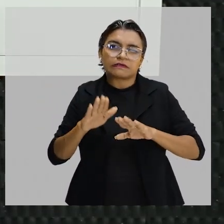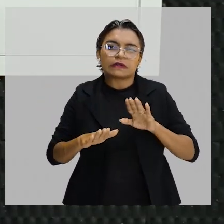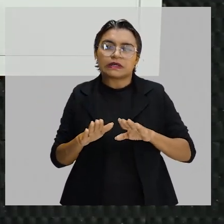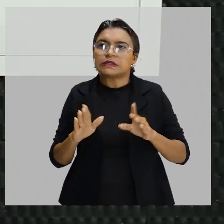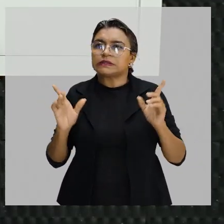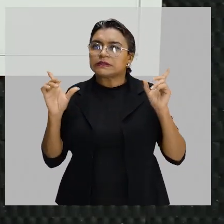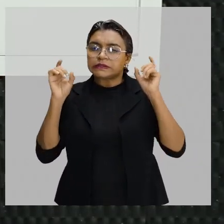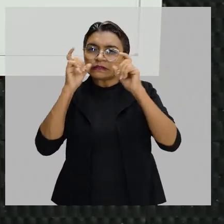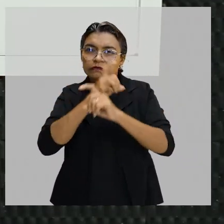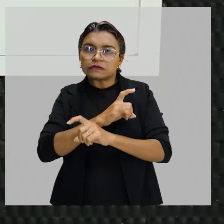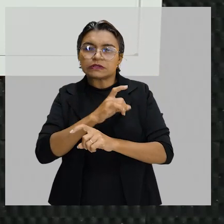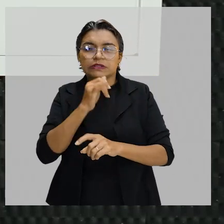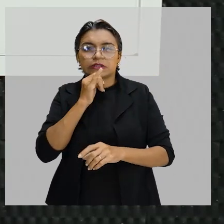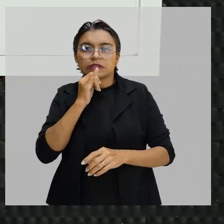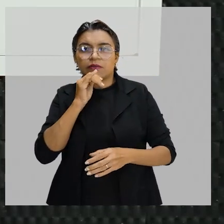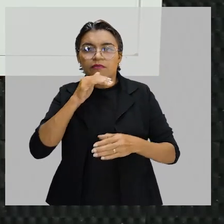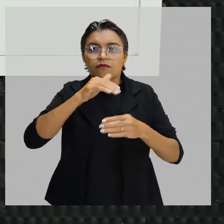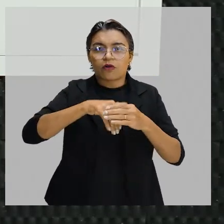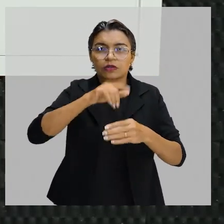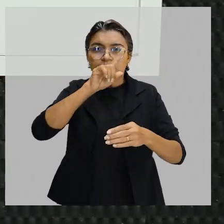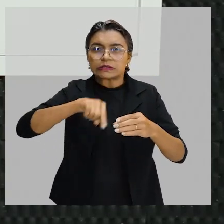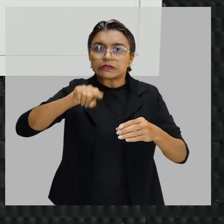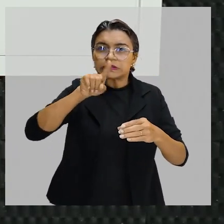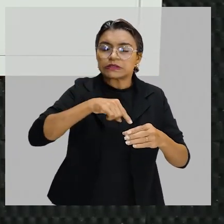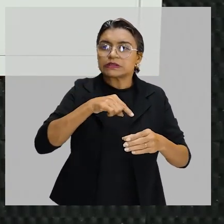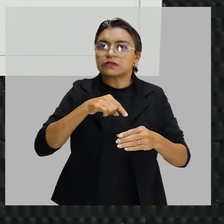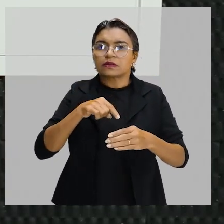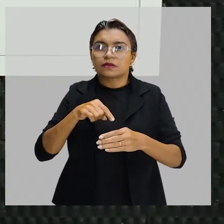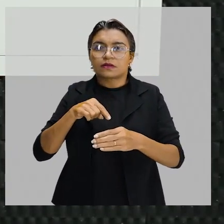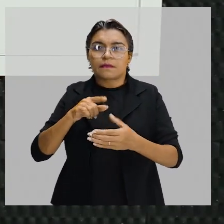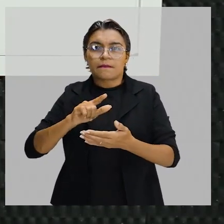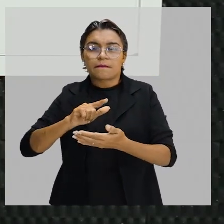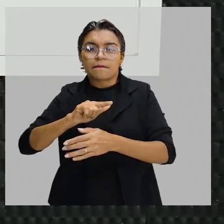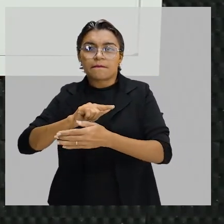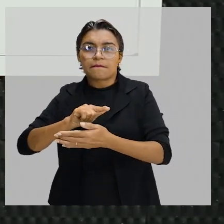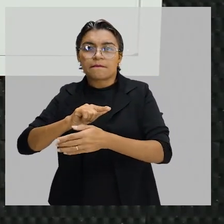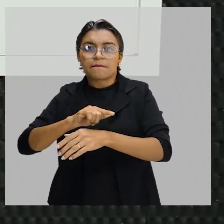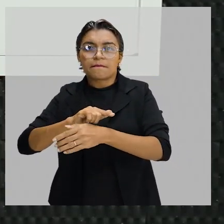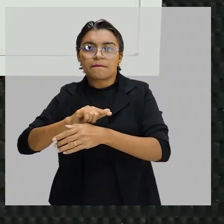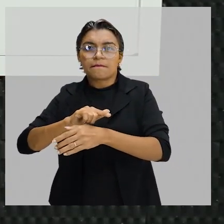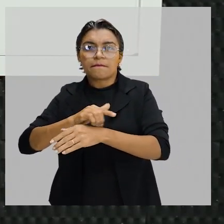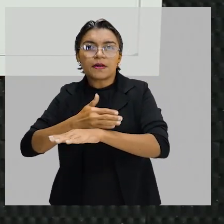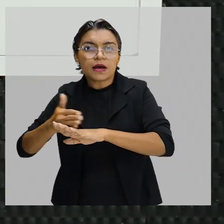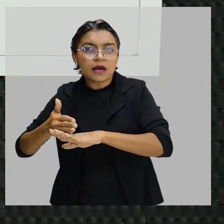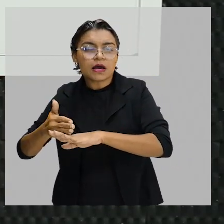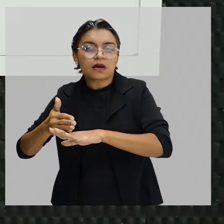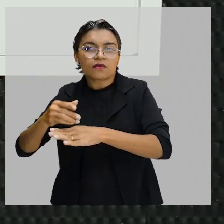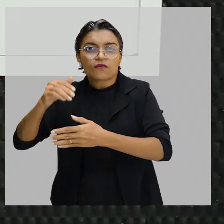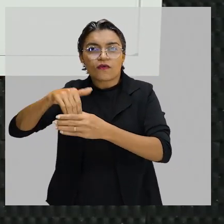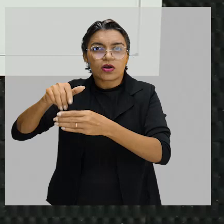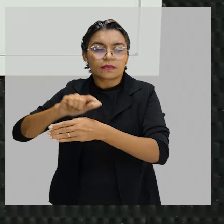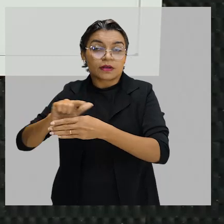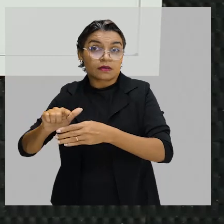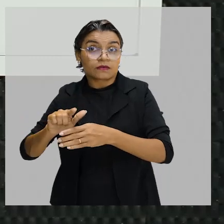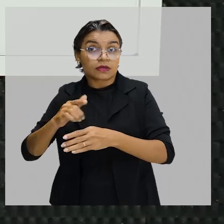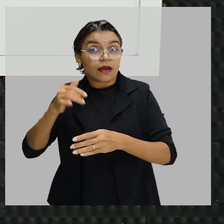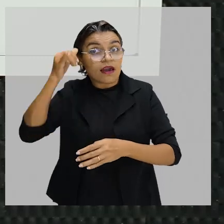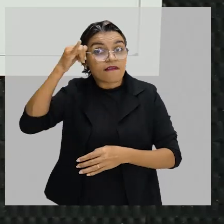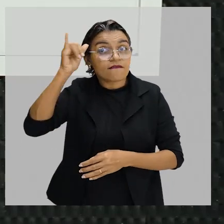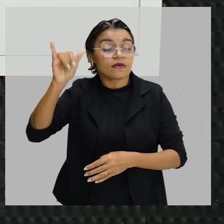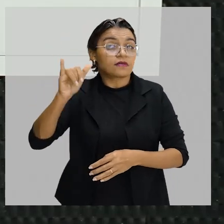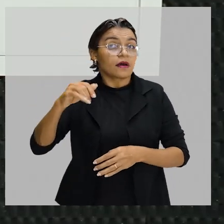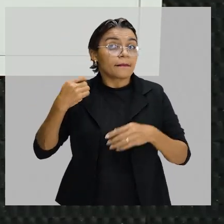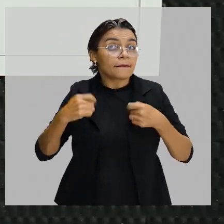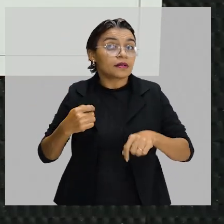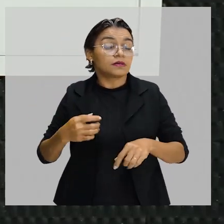entender voto em branco, voto nulo. Você precisa participar, você precisa evitar este tipo de manobra